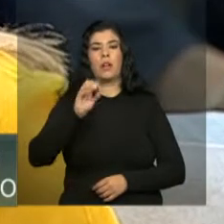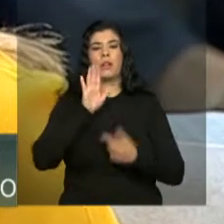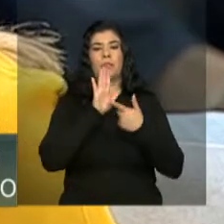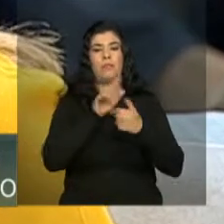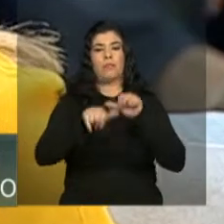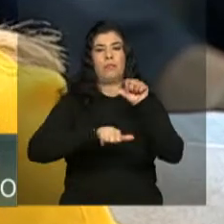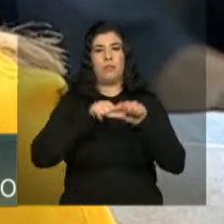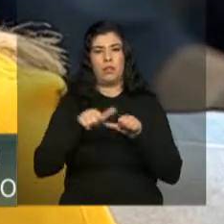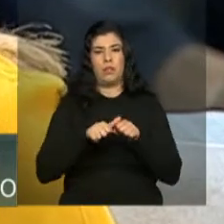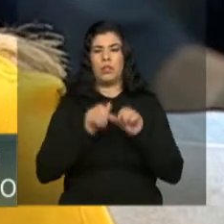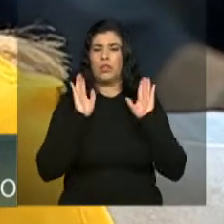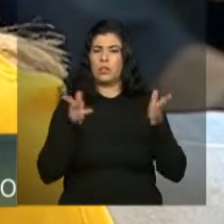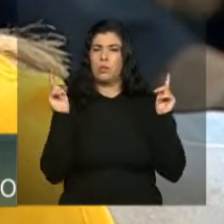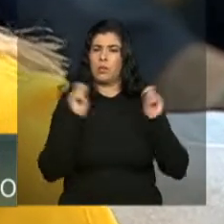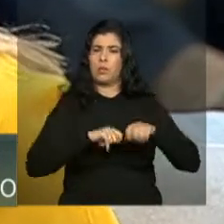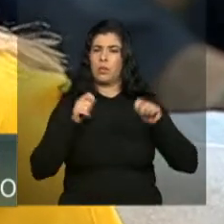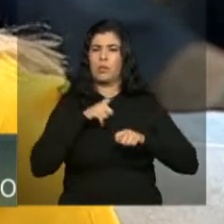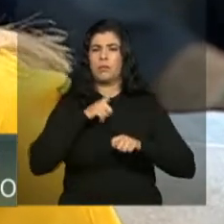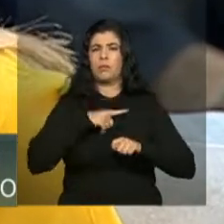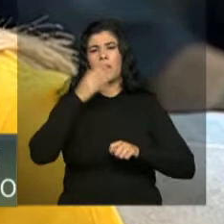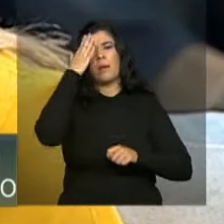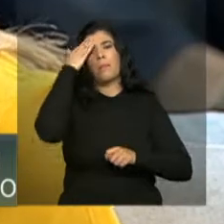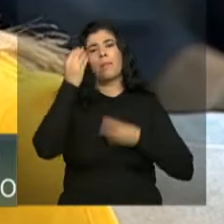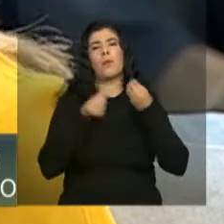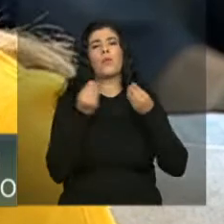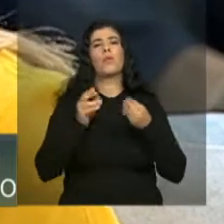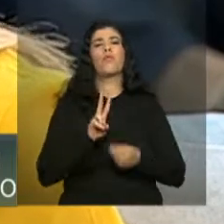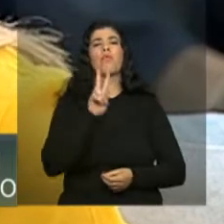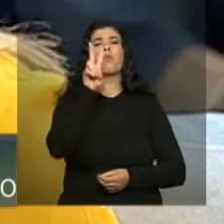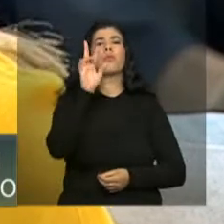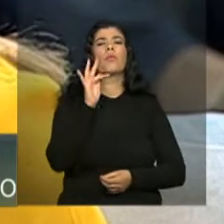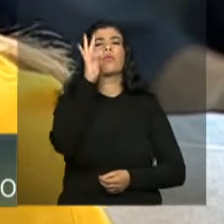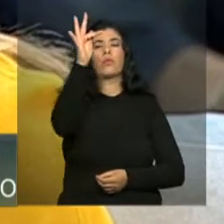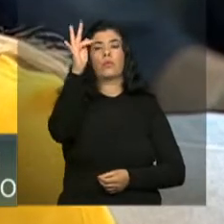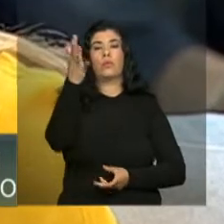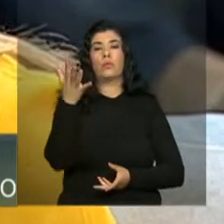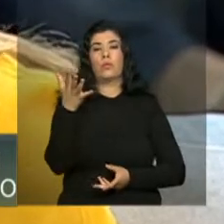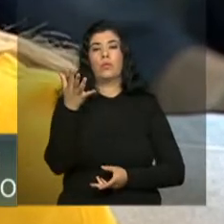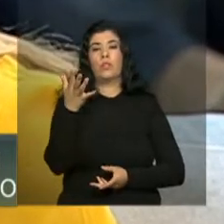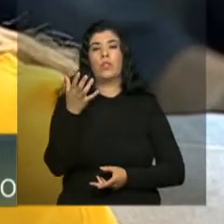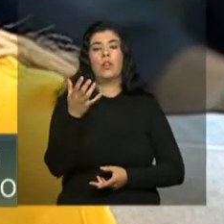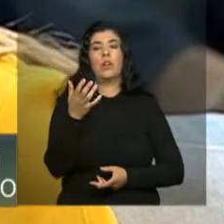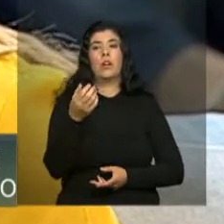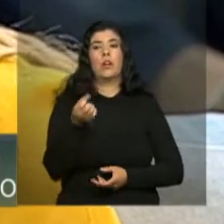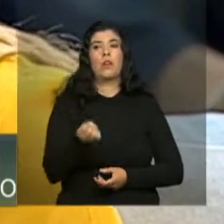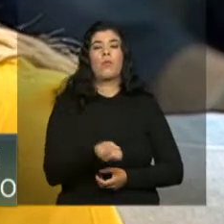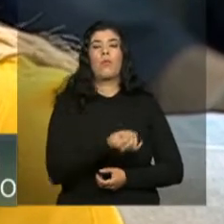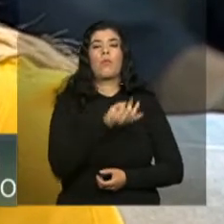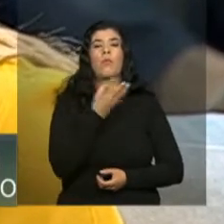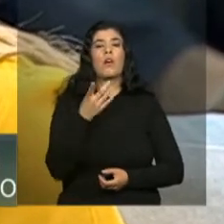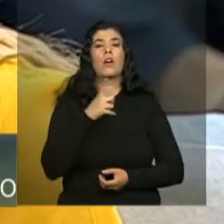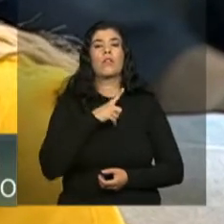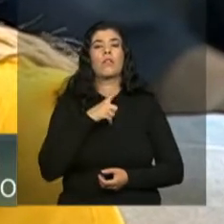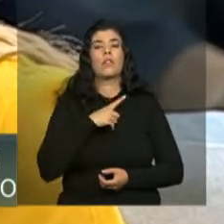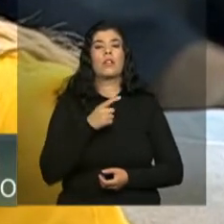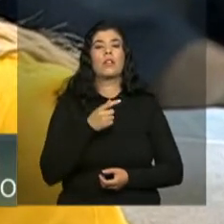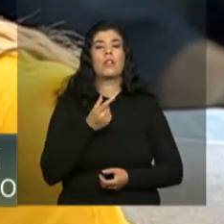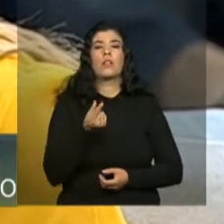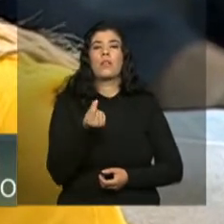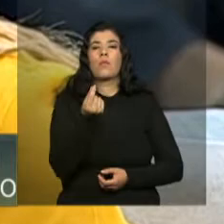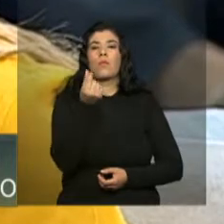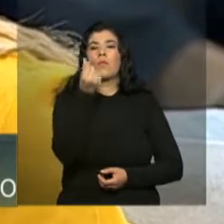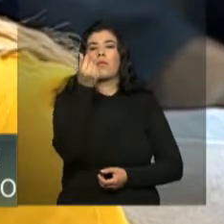possível hoje a gente antecipar ou dá uma ideia uma previsão do quanto é haverá de reajuste para